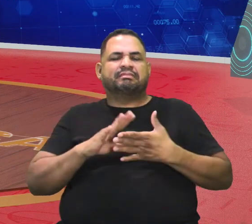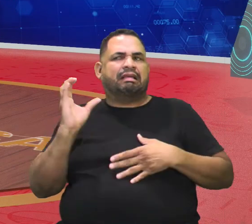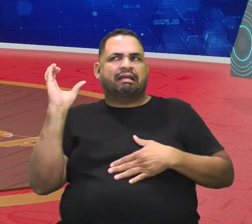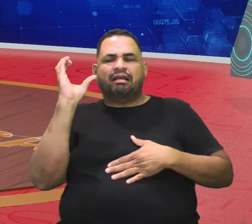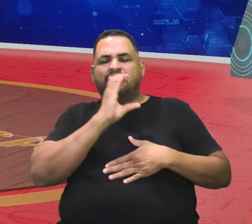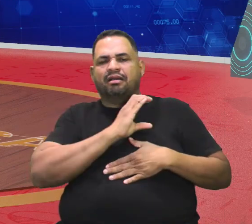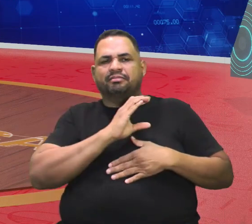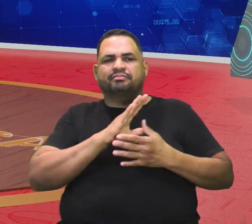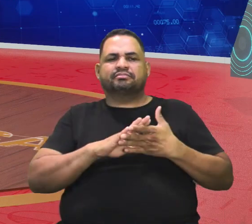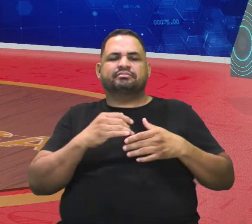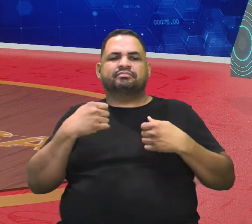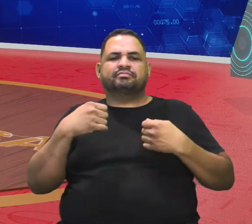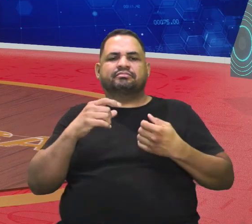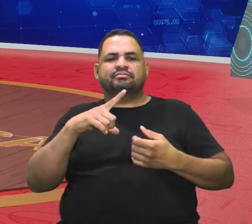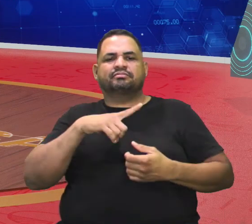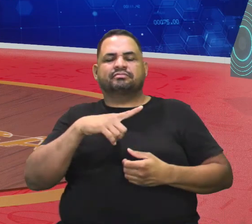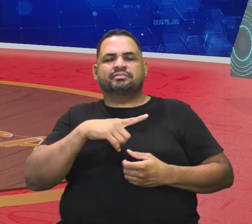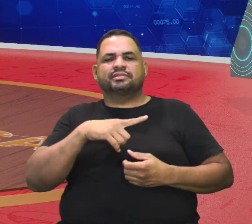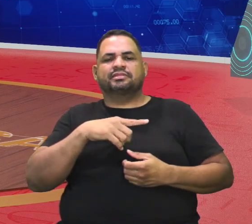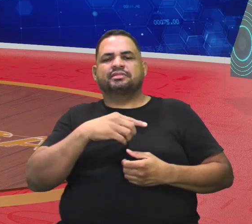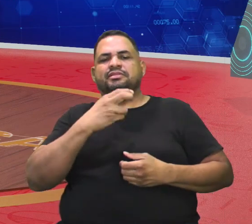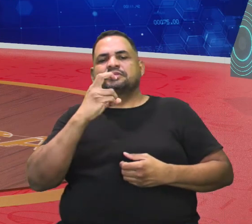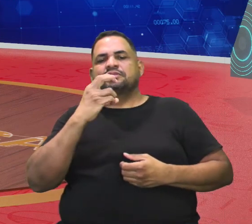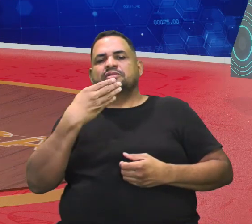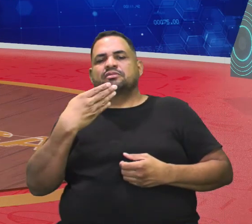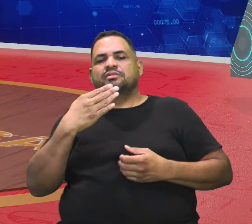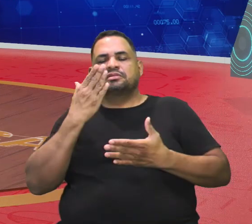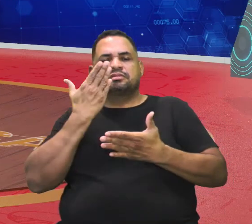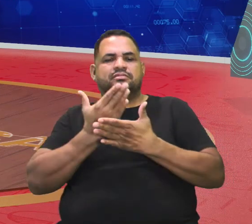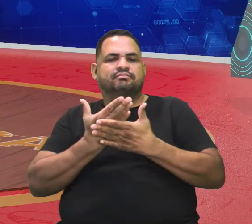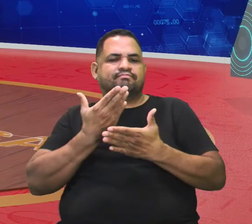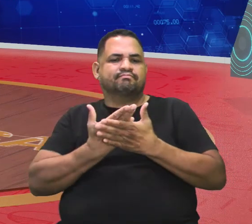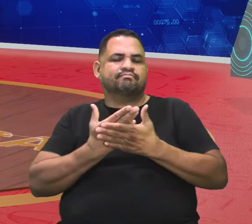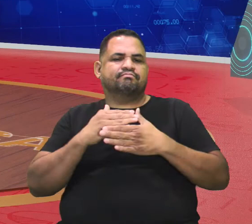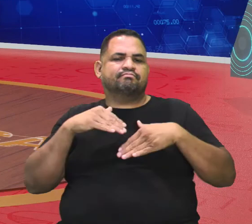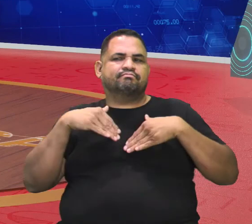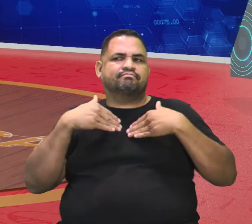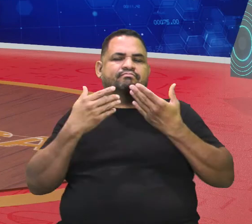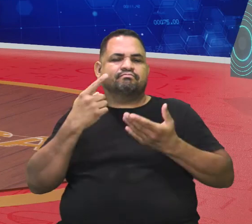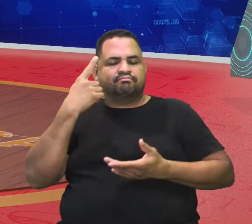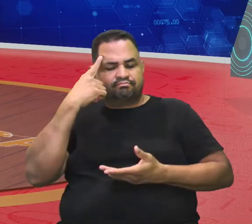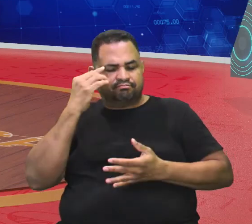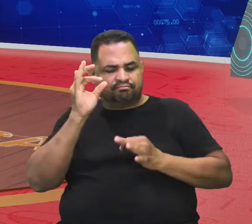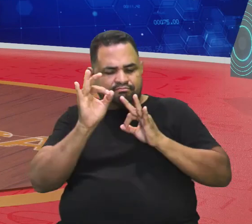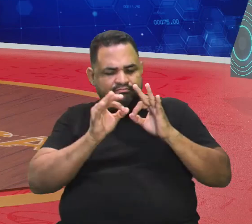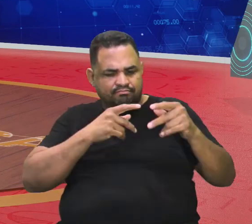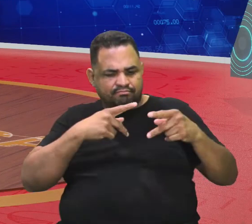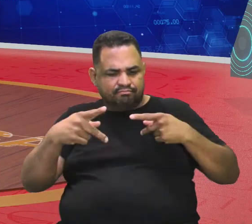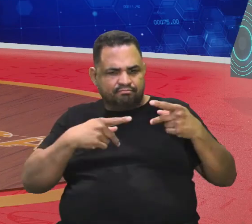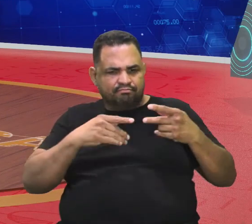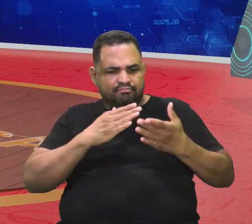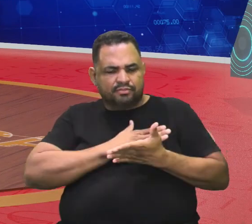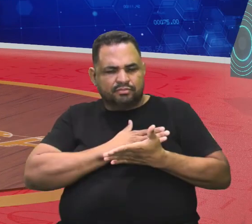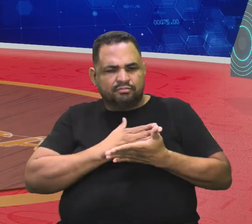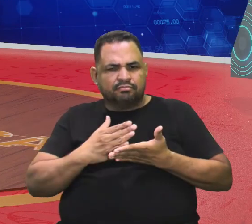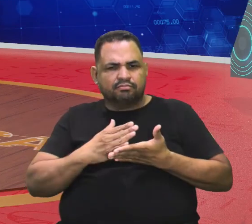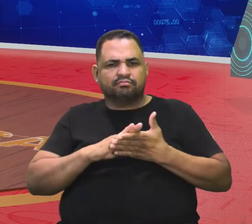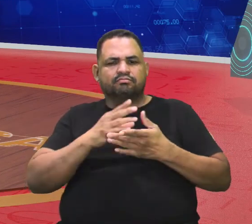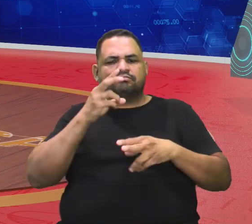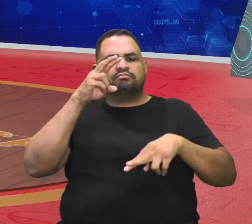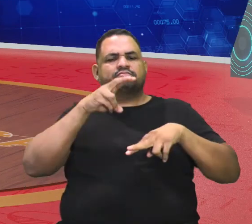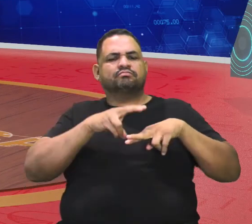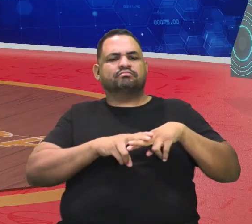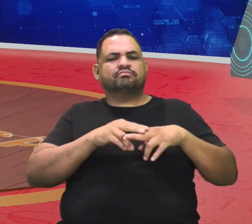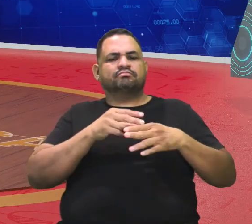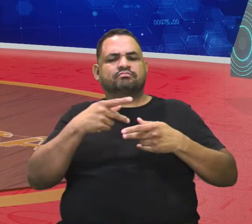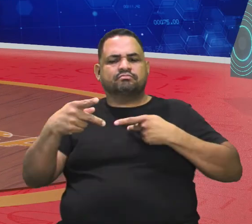acelerar o processo, não. A gente tem aí 54 aulas que a gente, quando pensou, planejou, desde o comecinho, né, professor Maurício? Sentamos